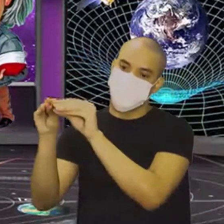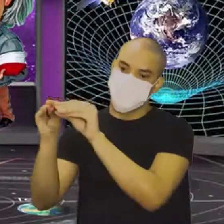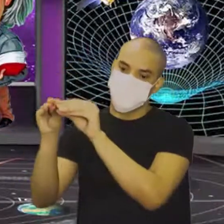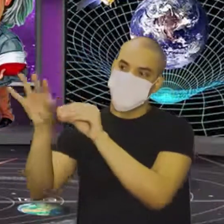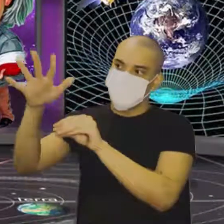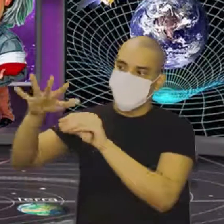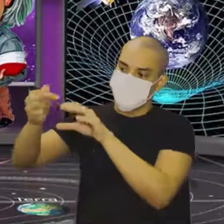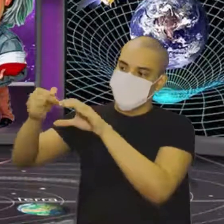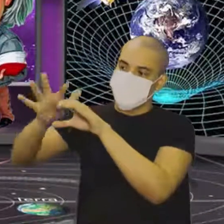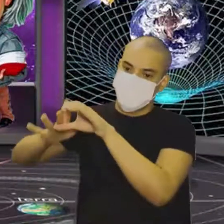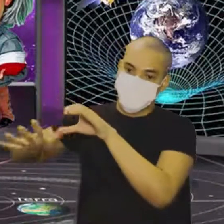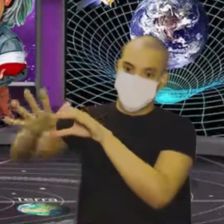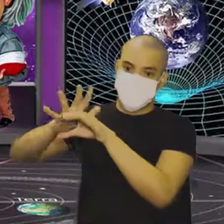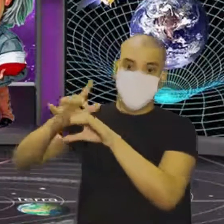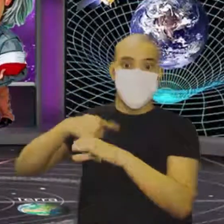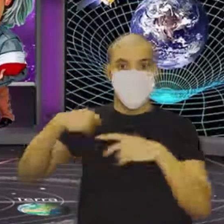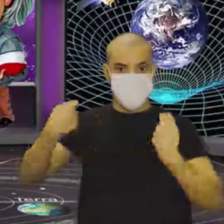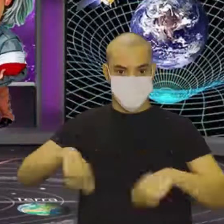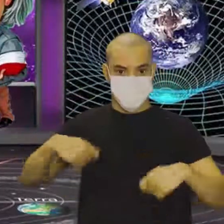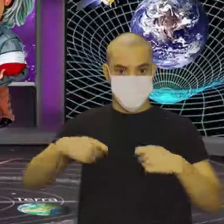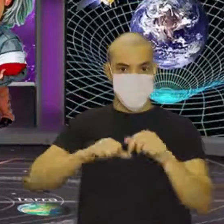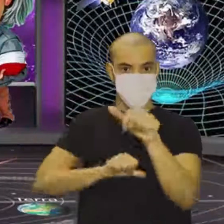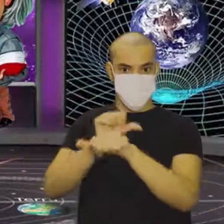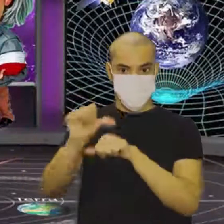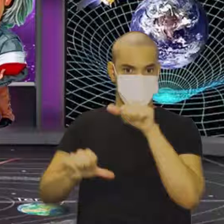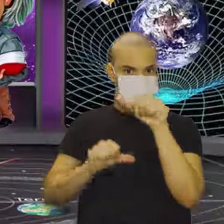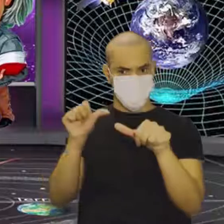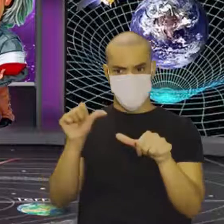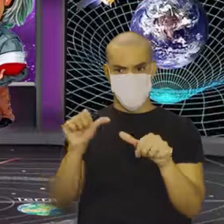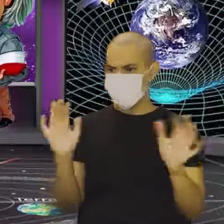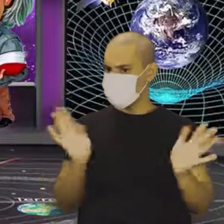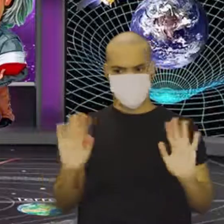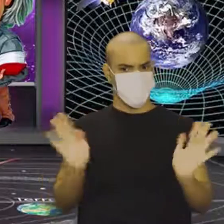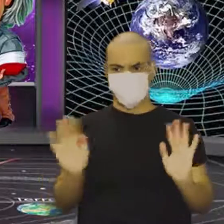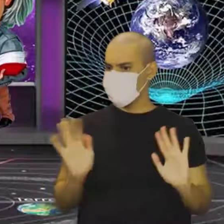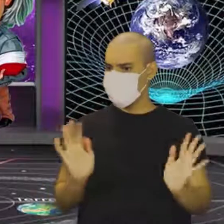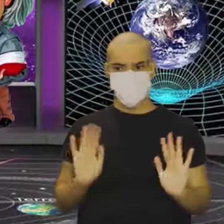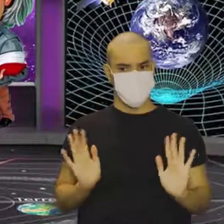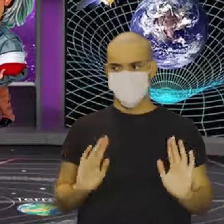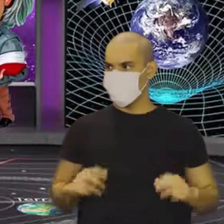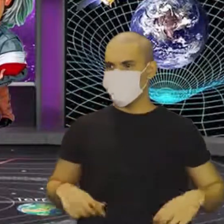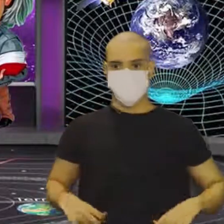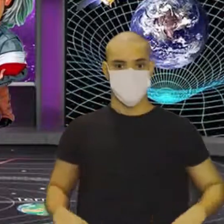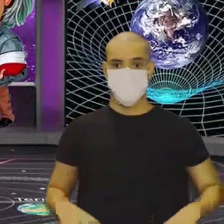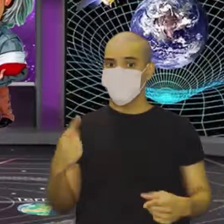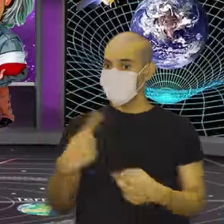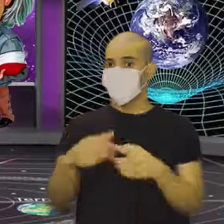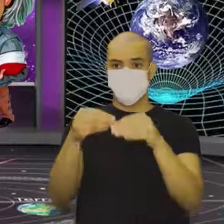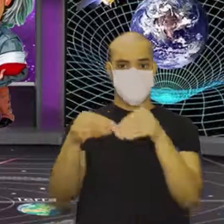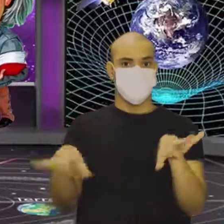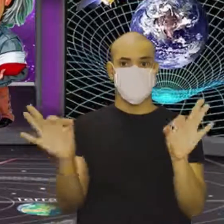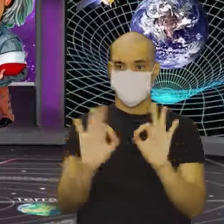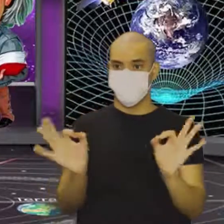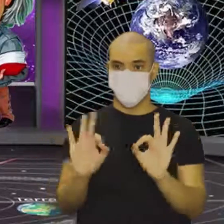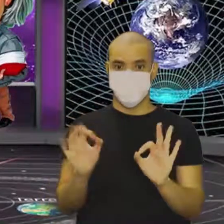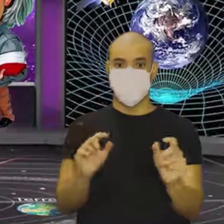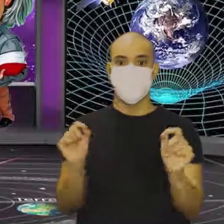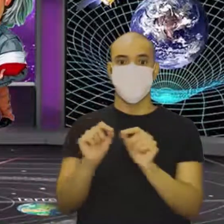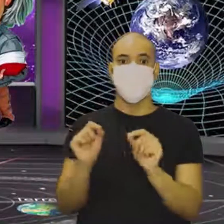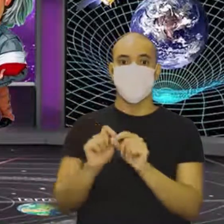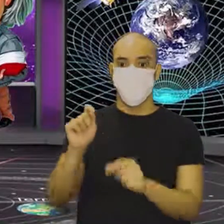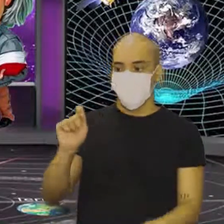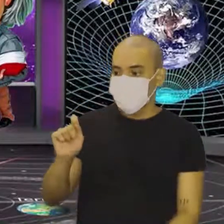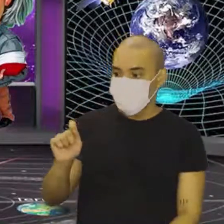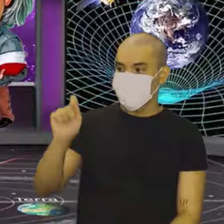do circuito. Precisa o professor trocar o disjuntor? Não, professor, nesse caso não houve dano. Então, o que eu vou lá? Eu vou